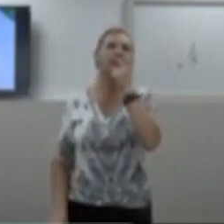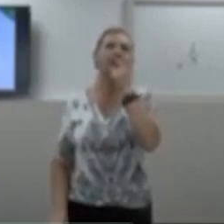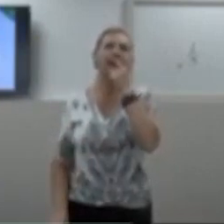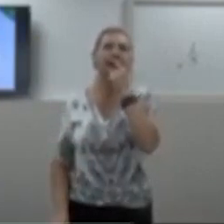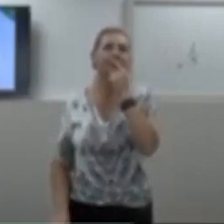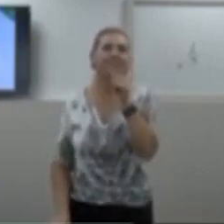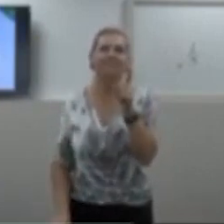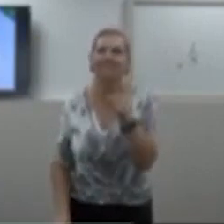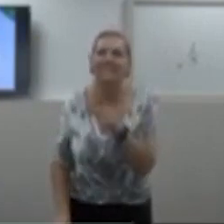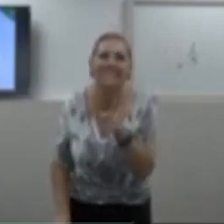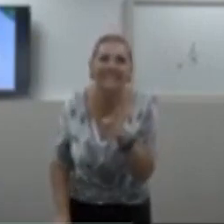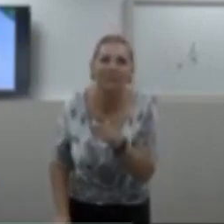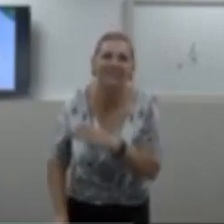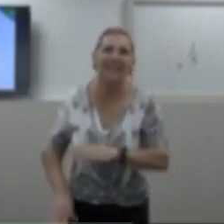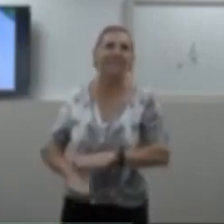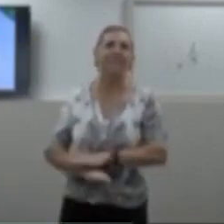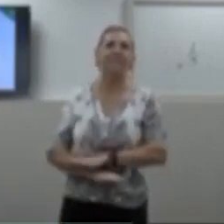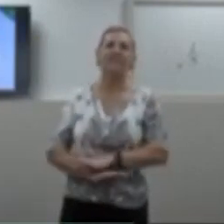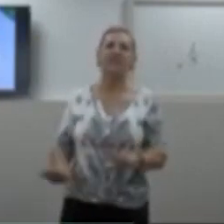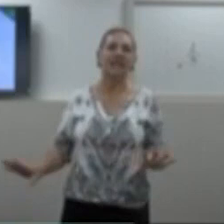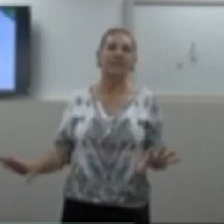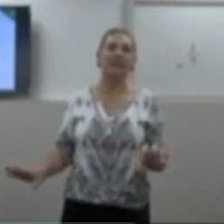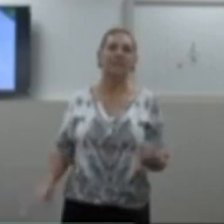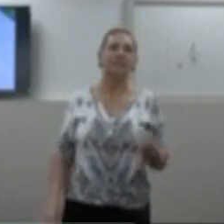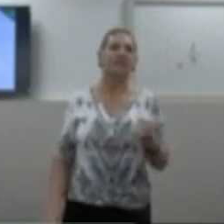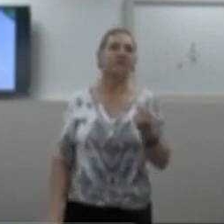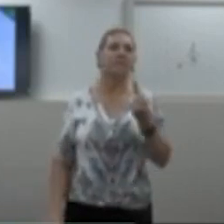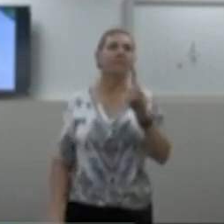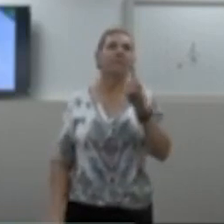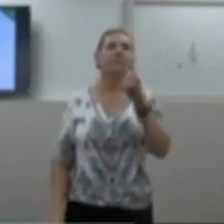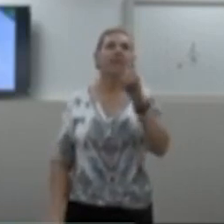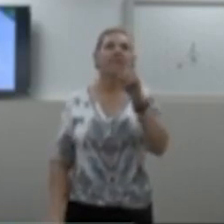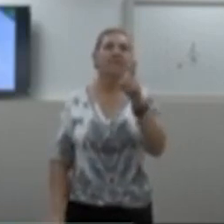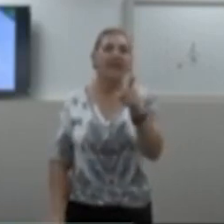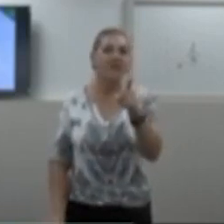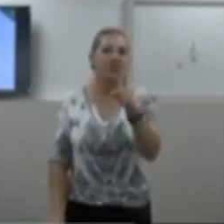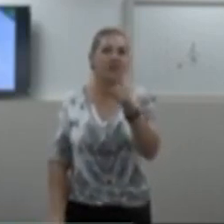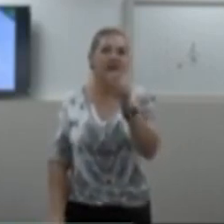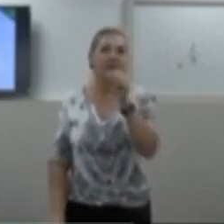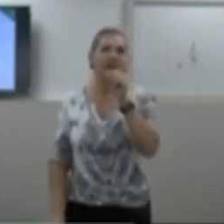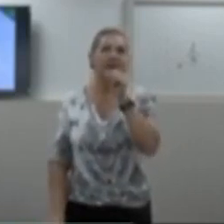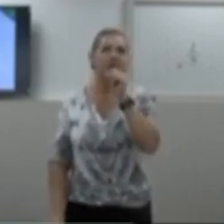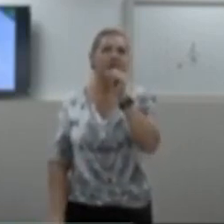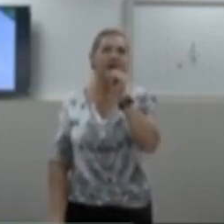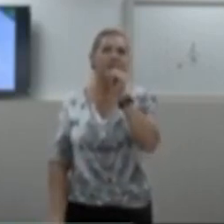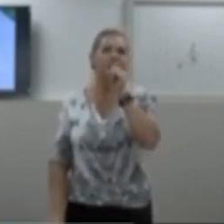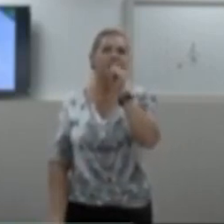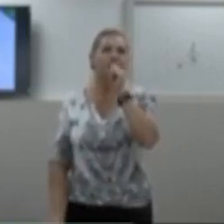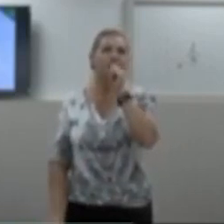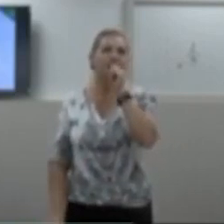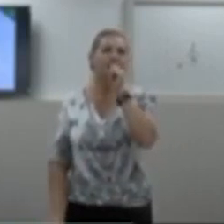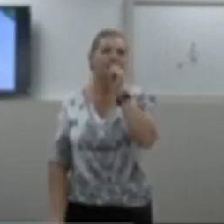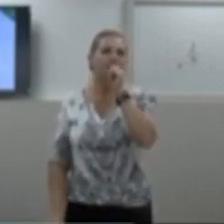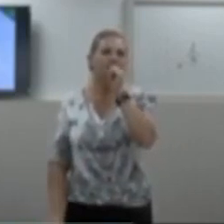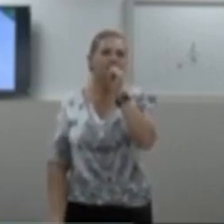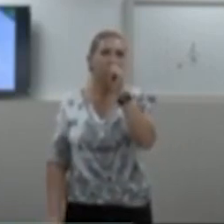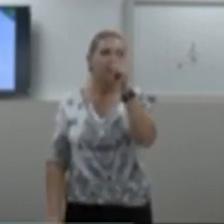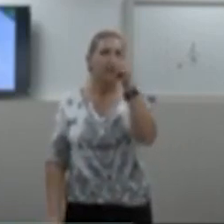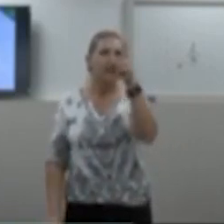primeiro, segundo e terceiro lá? Não tem. Eliminamos essa questão. Fracionário e cardinal.